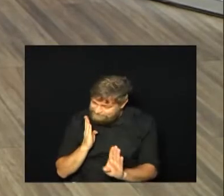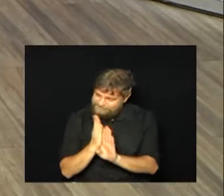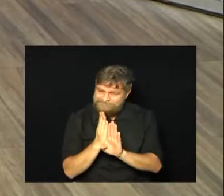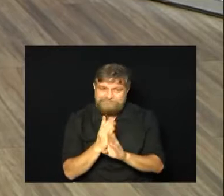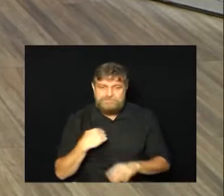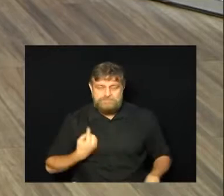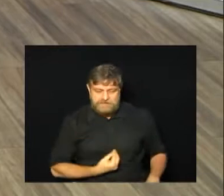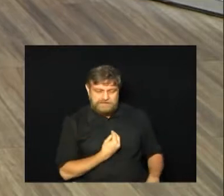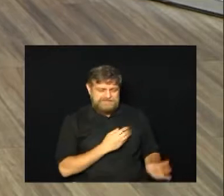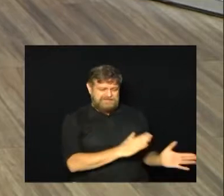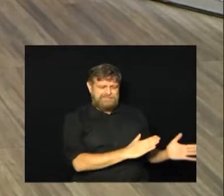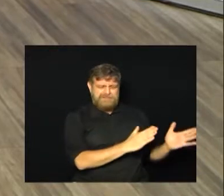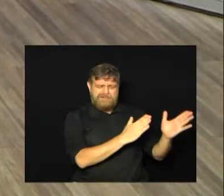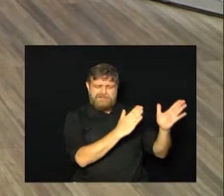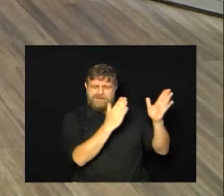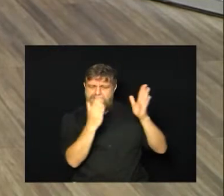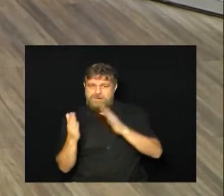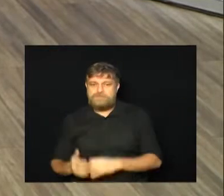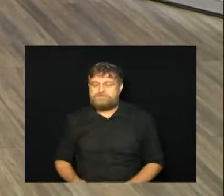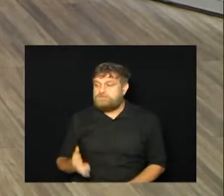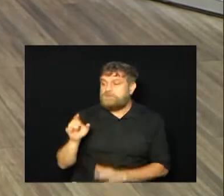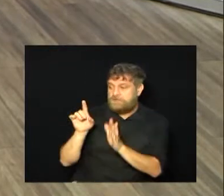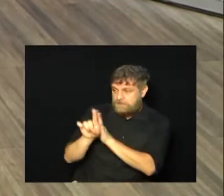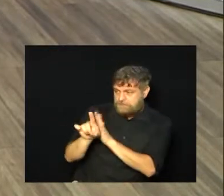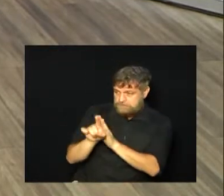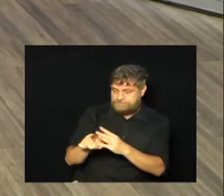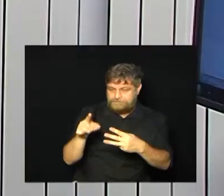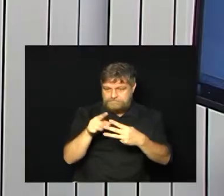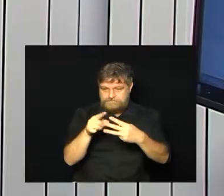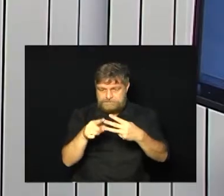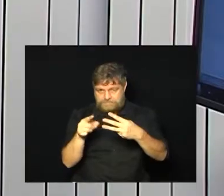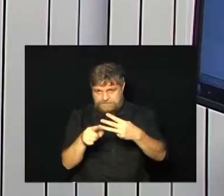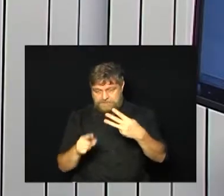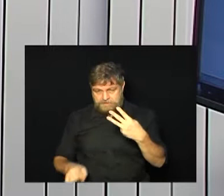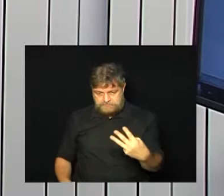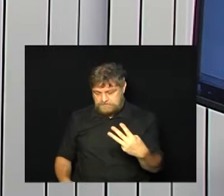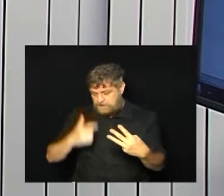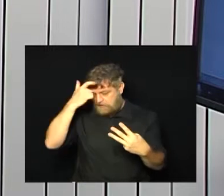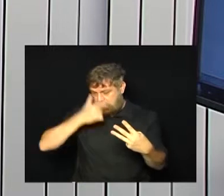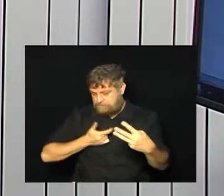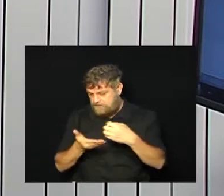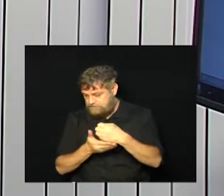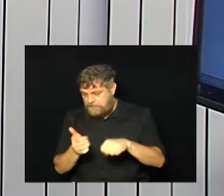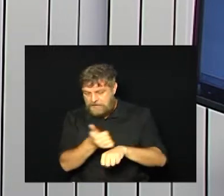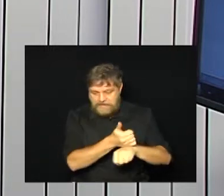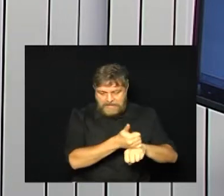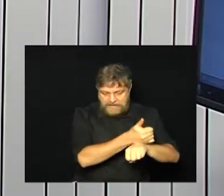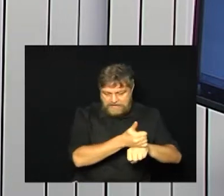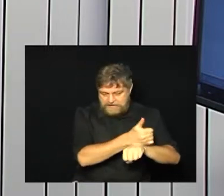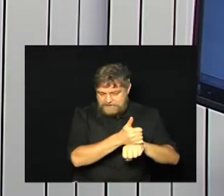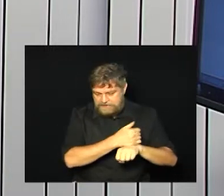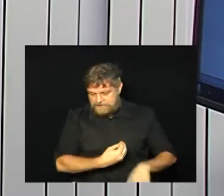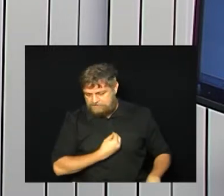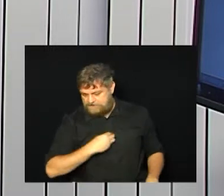da nossa vida. Ô, Rebeca, sobre estes sobre esse tripé que eu citei, né? A questão da carreira, a questão da